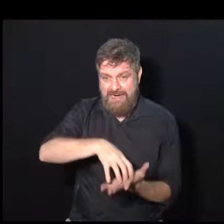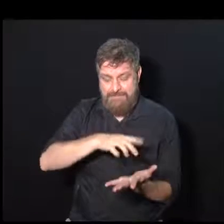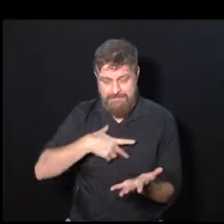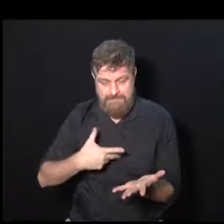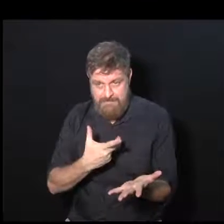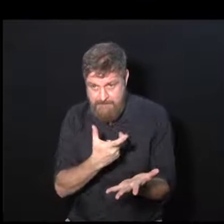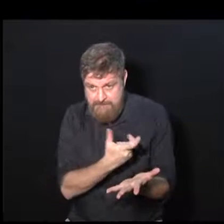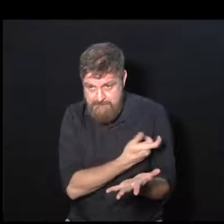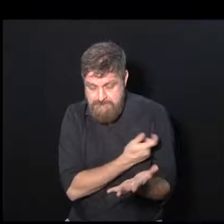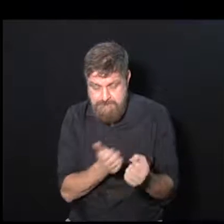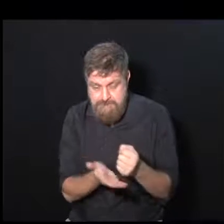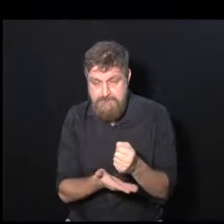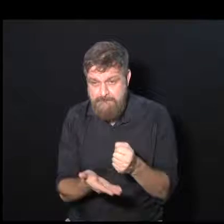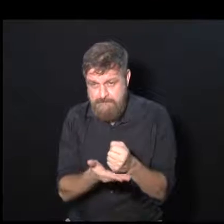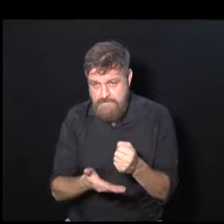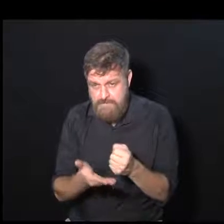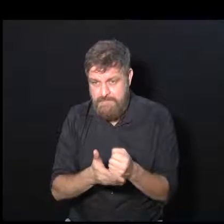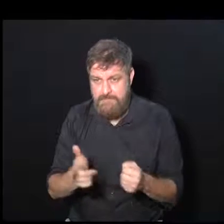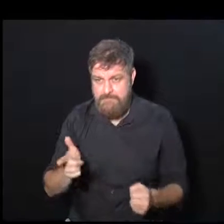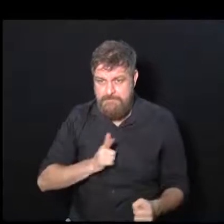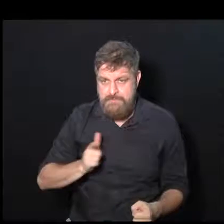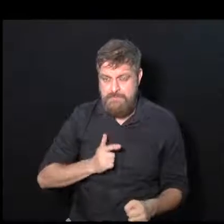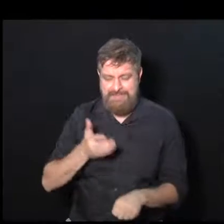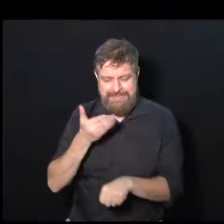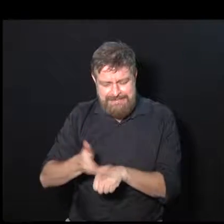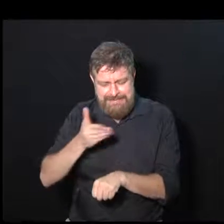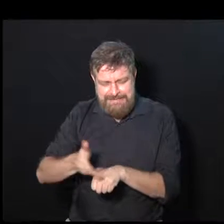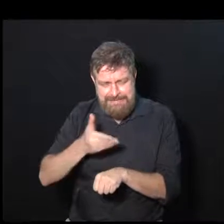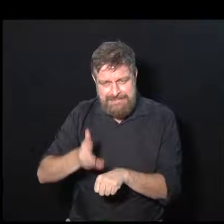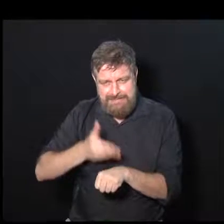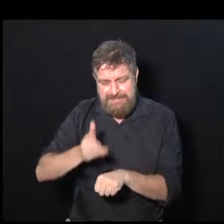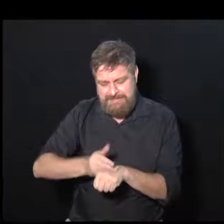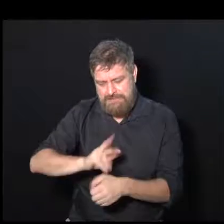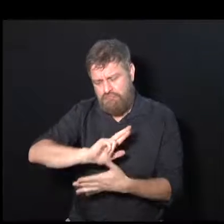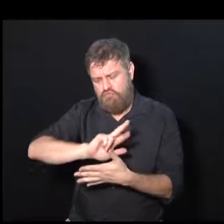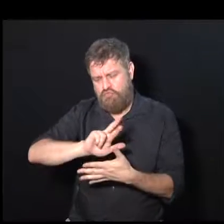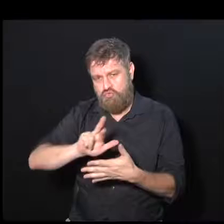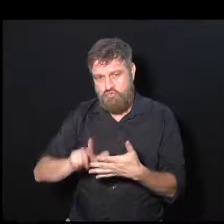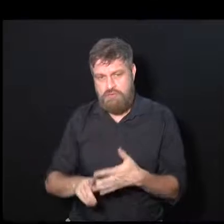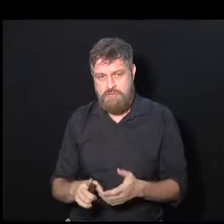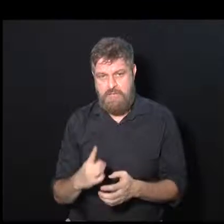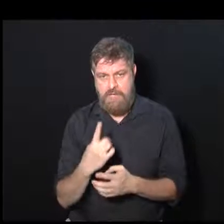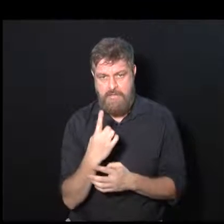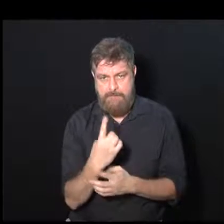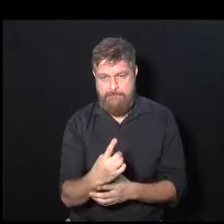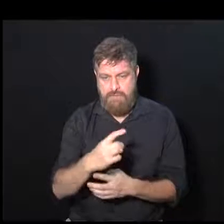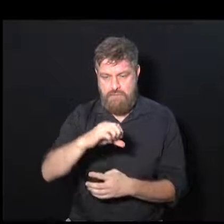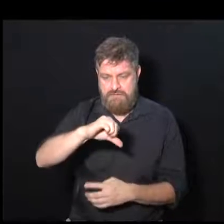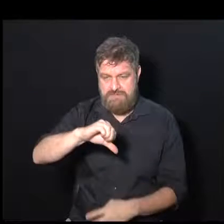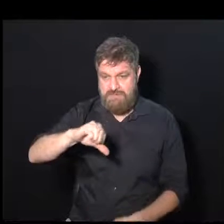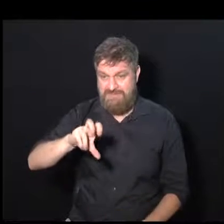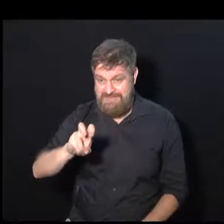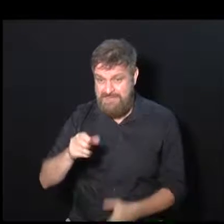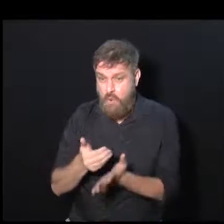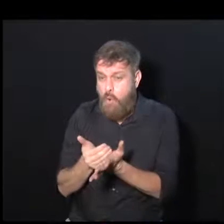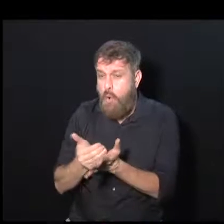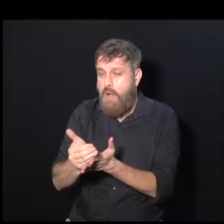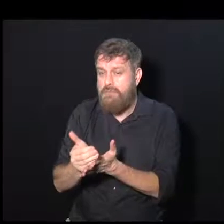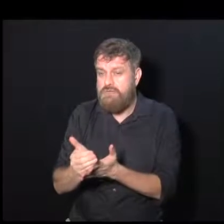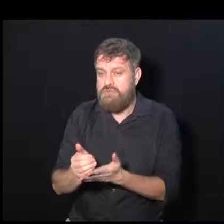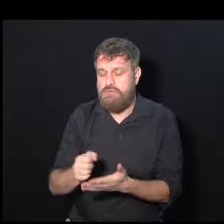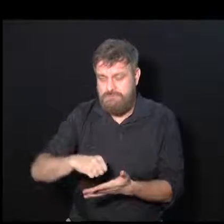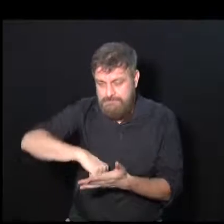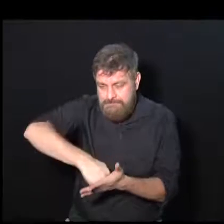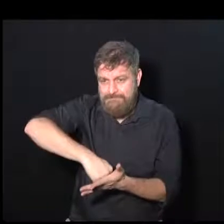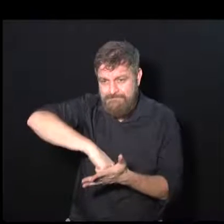projeto. E foi realizado diversos treinamentos. Em 1995, iniciou-se a